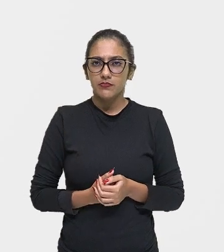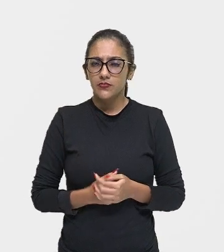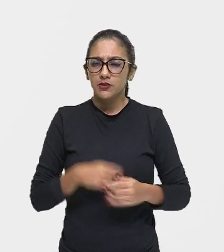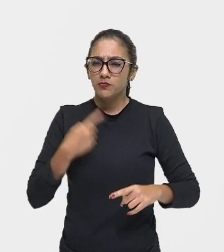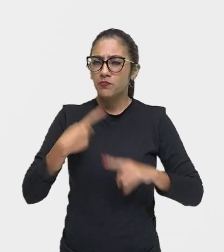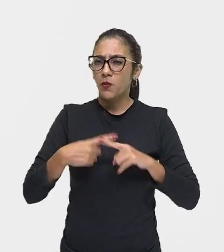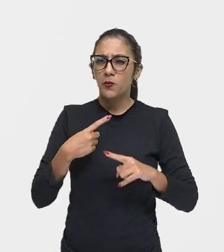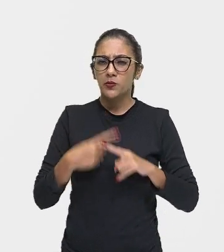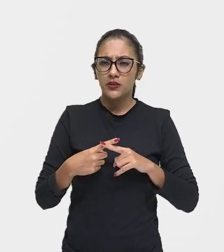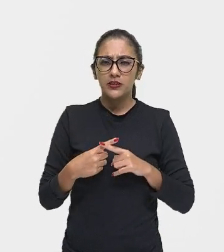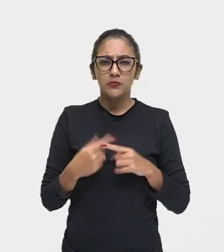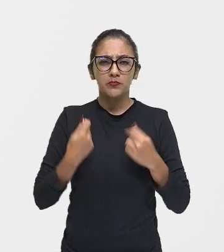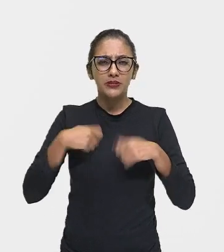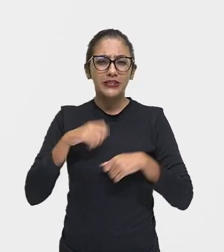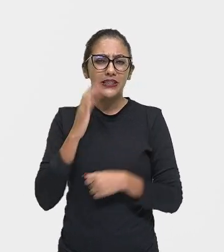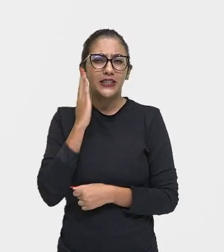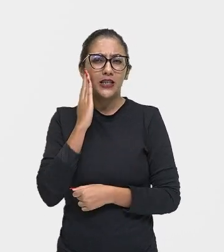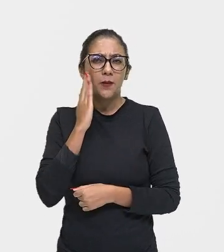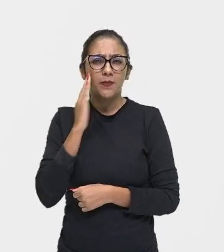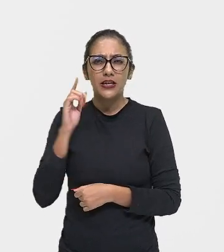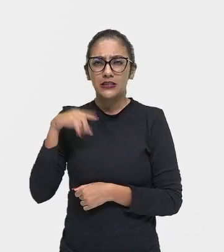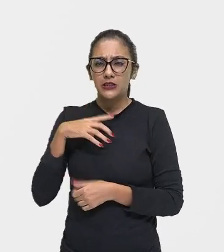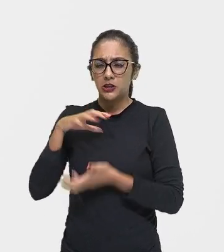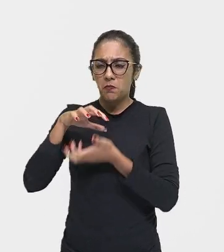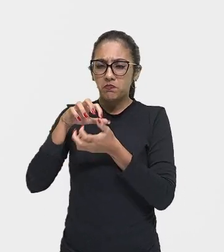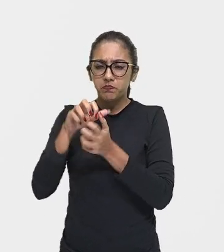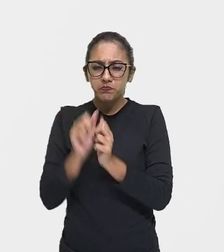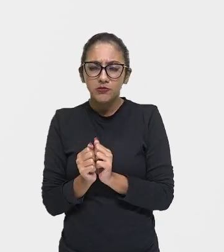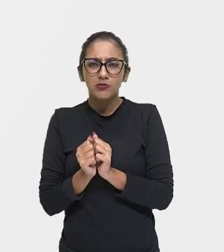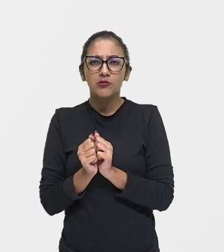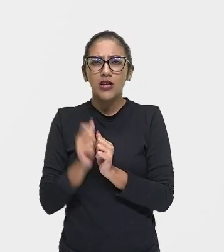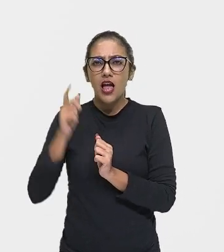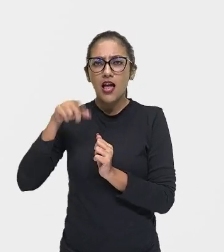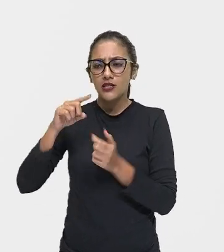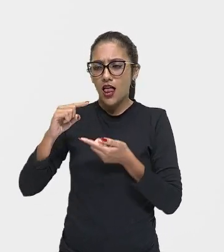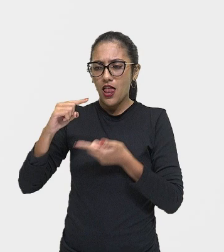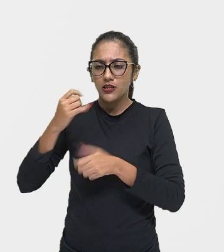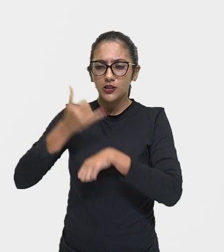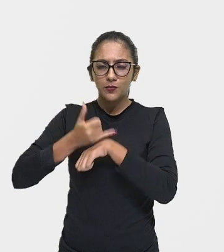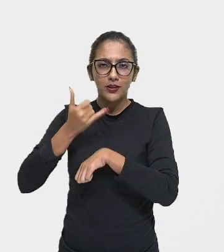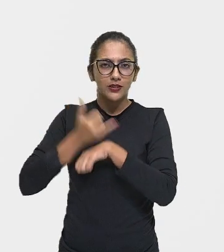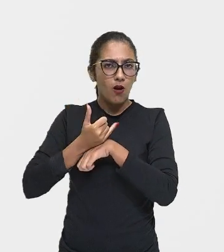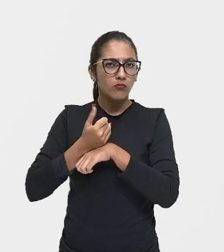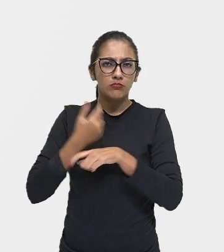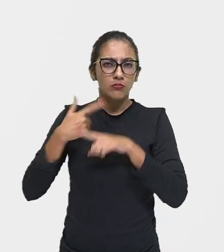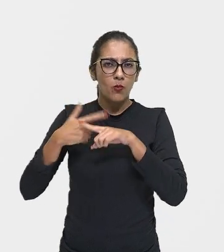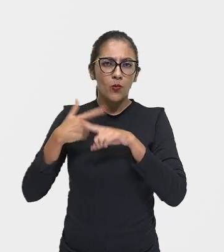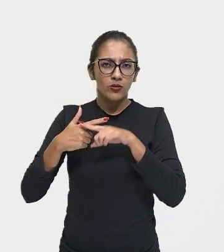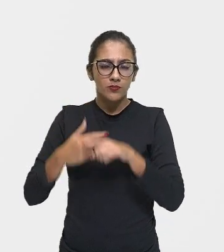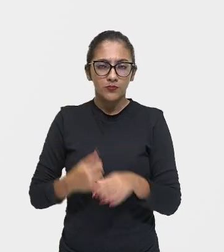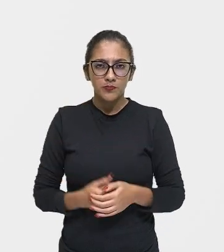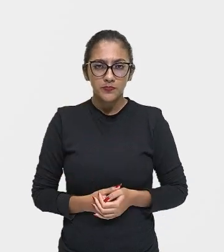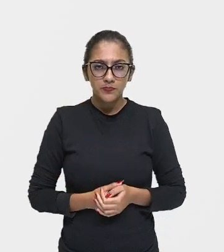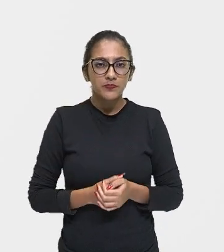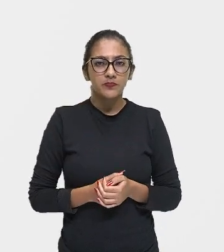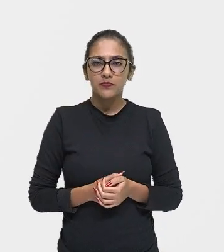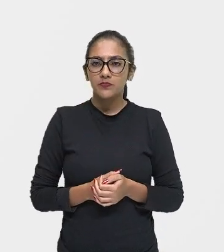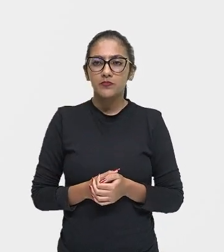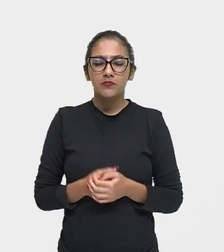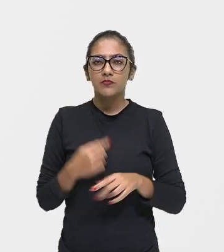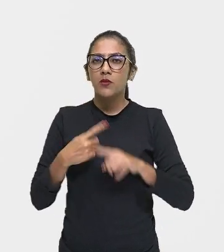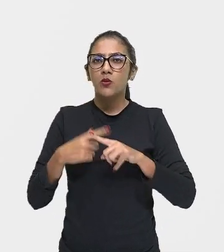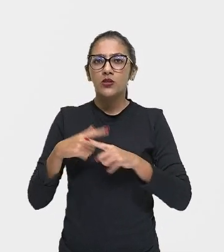estou amassando a lata. Se eu estiver amassando esta lata, eu preciso saber o